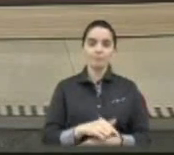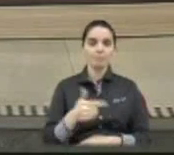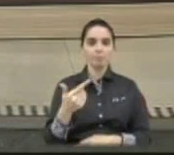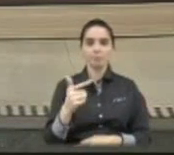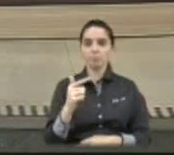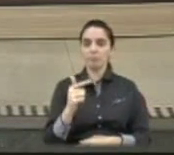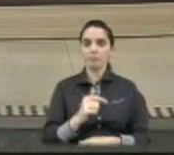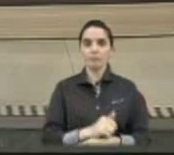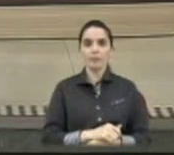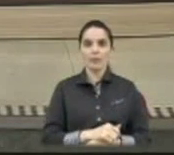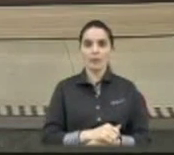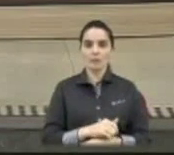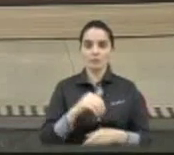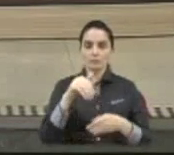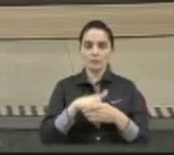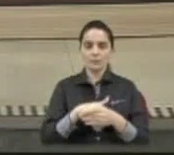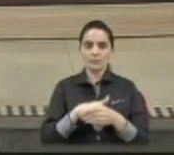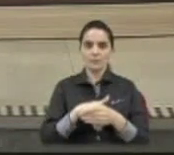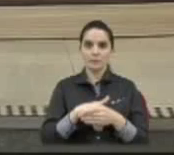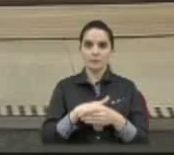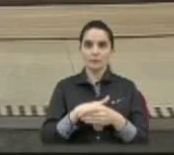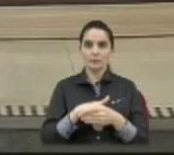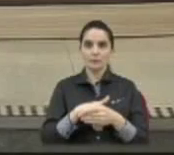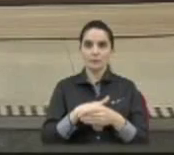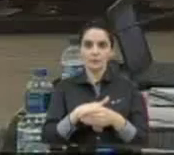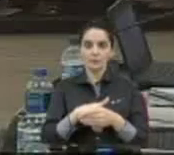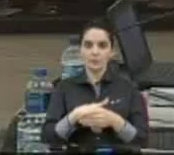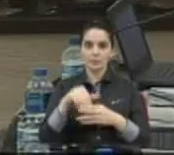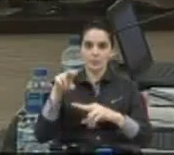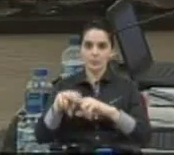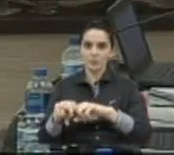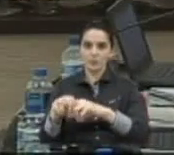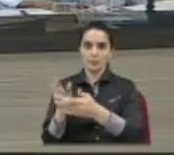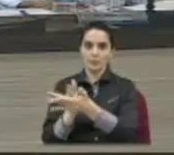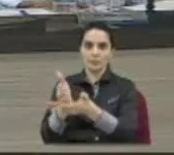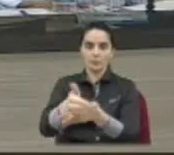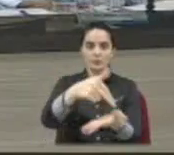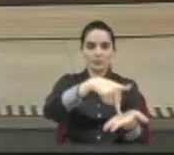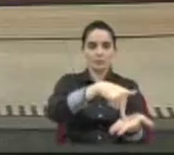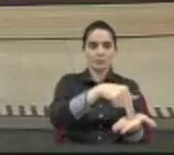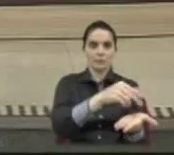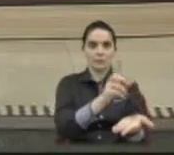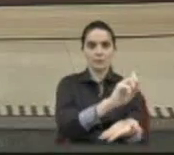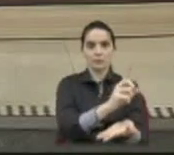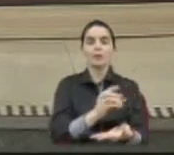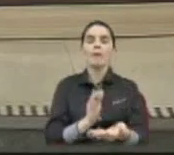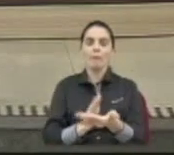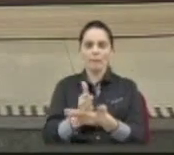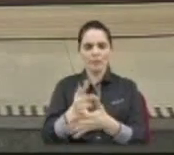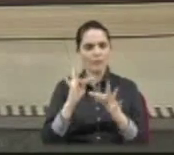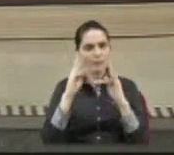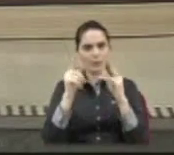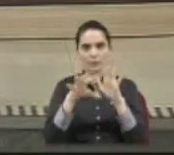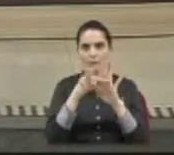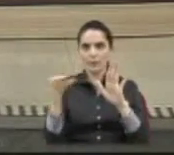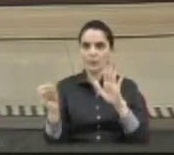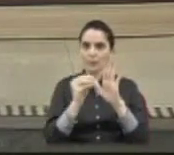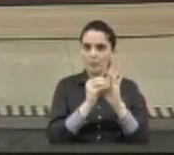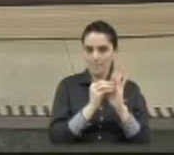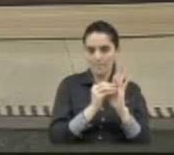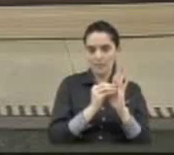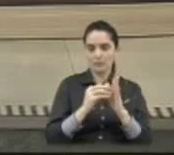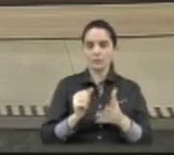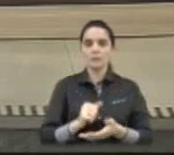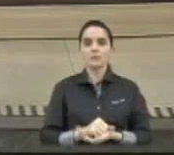havendo, vai à votação. Os sentados aprovam os de pé rejeitos. Estão aprovadas todas as emendas com